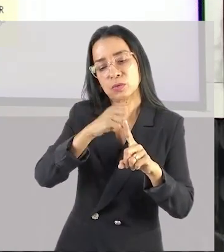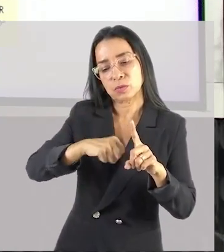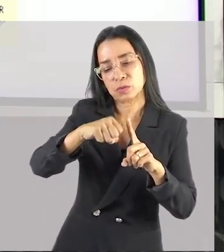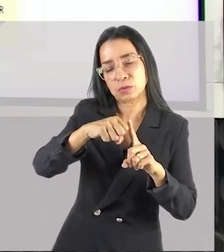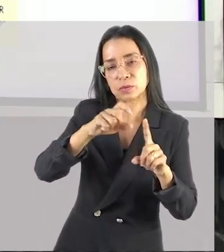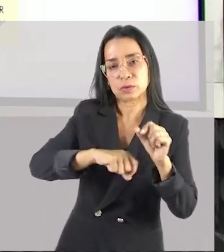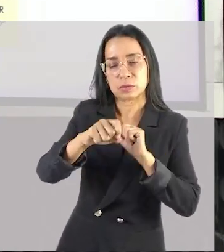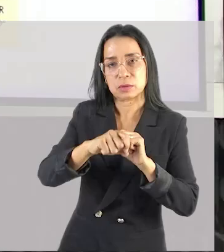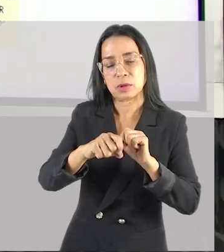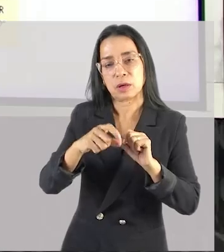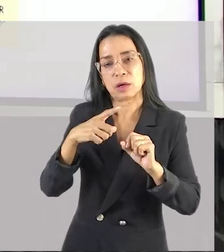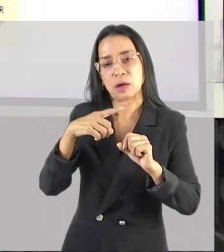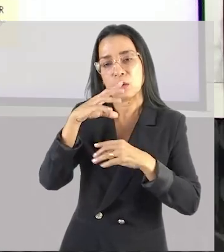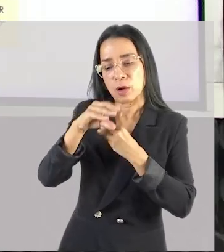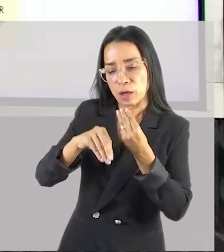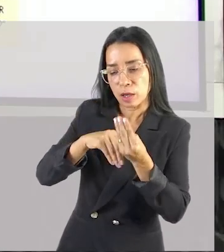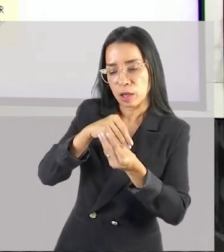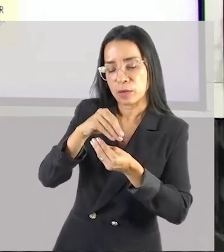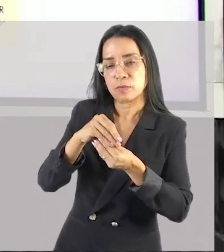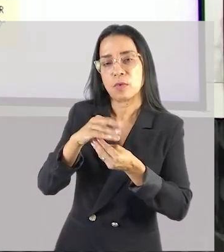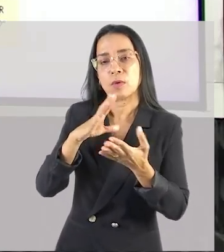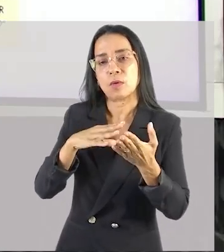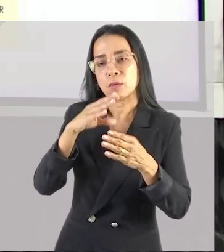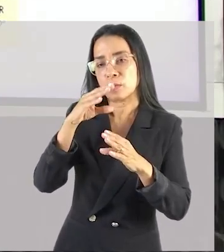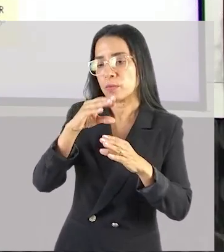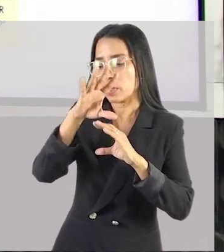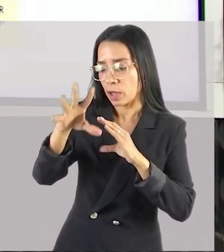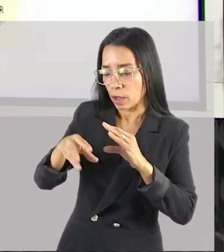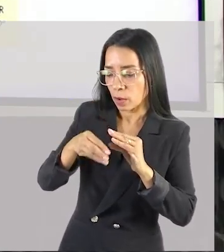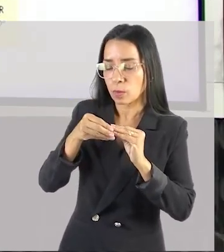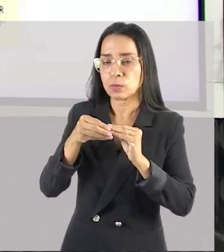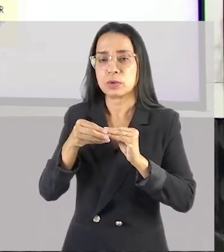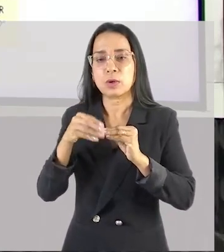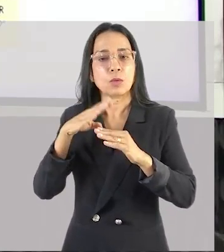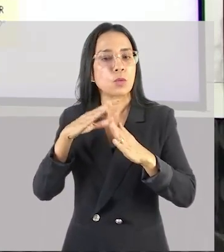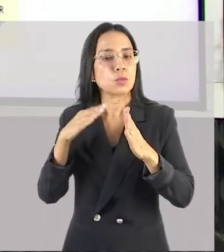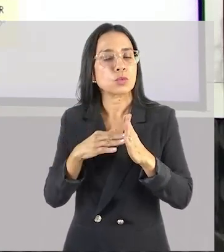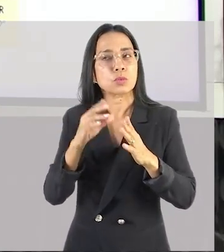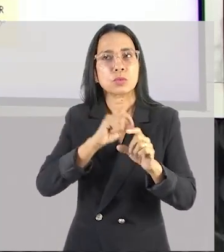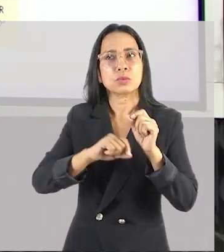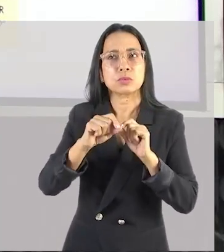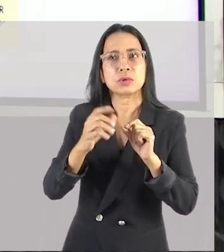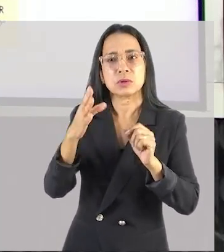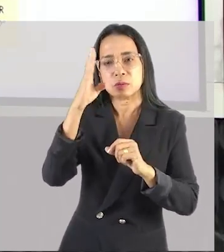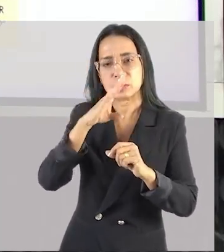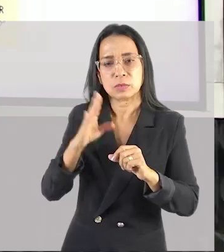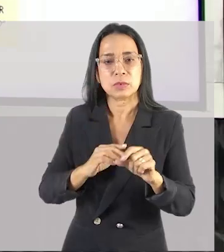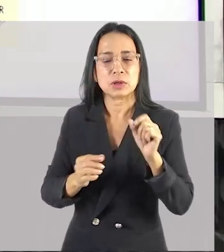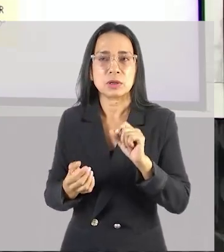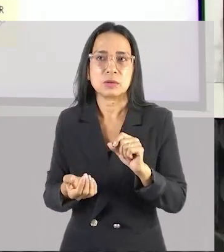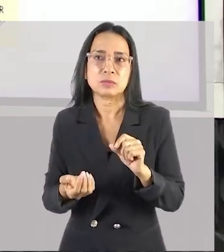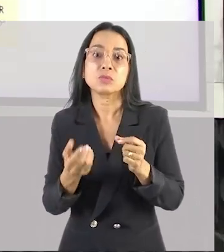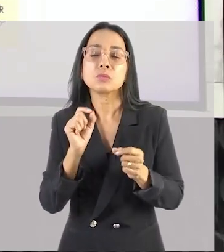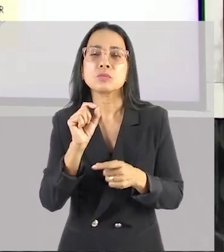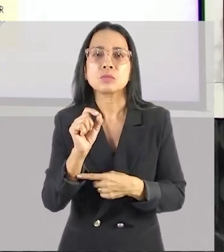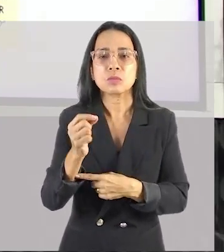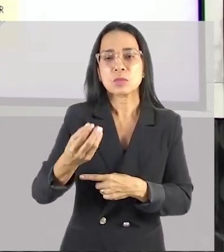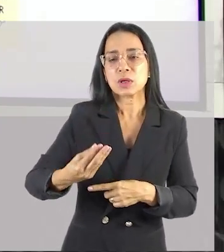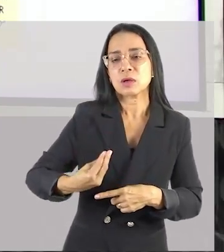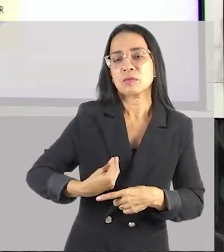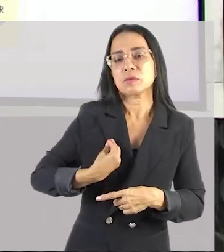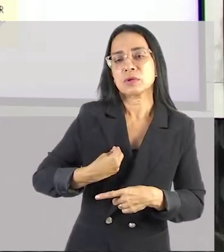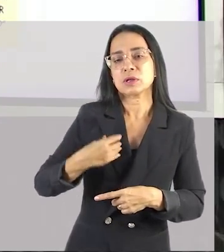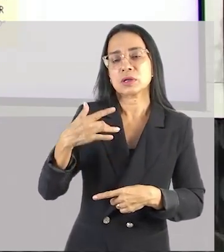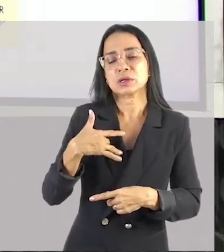previstos pelos artigos 5 e 6 da Constituição Federal. Que direitos são esses? Vida, saúde, segurança, educação,